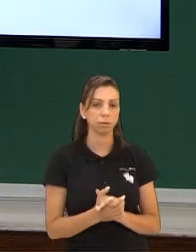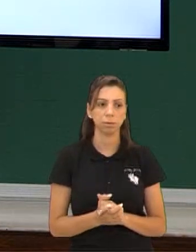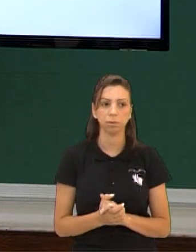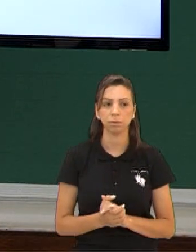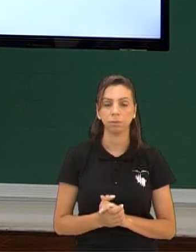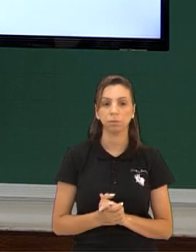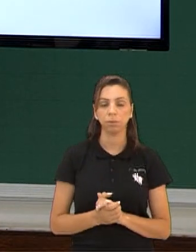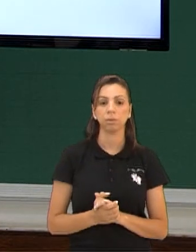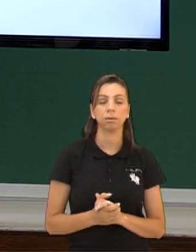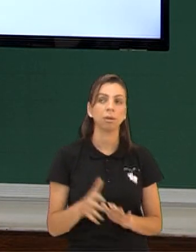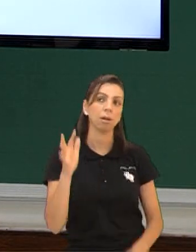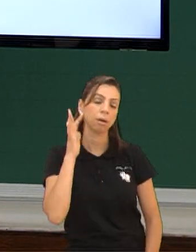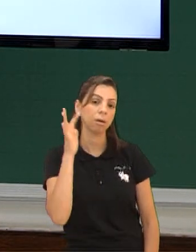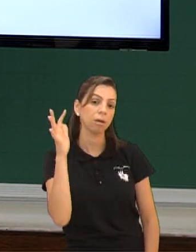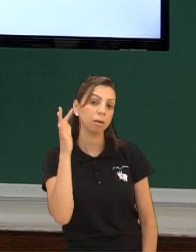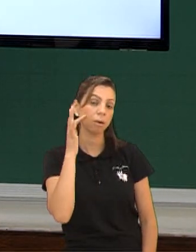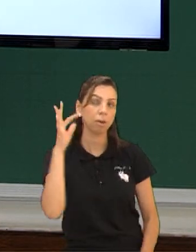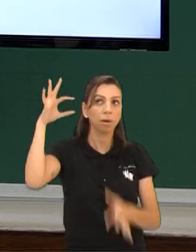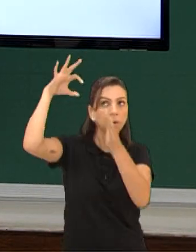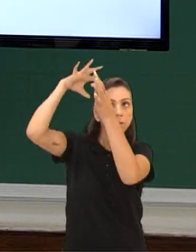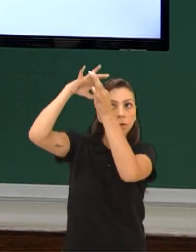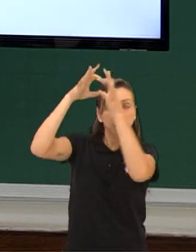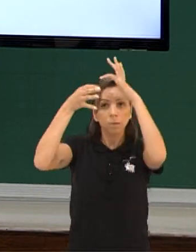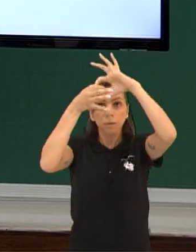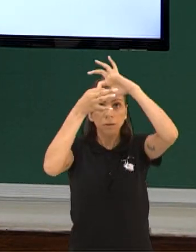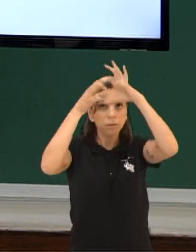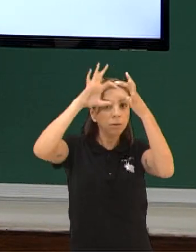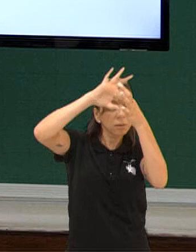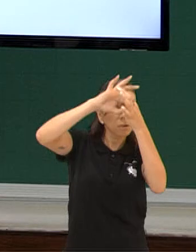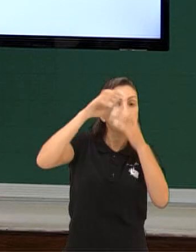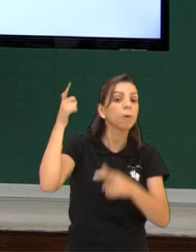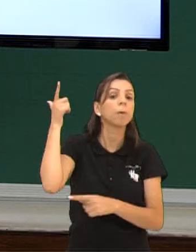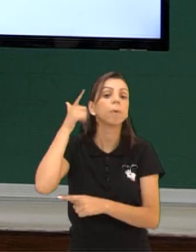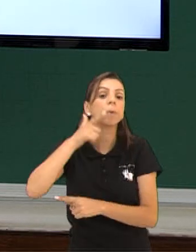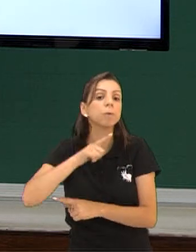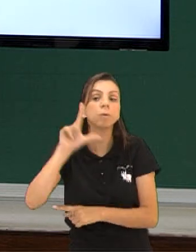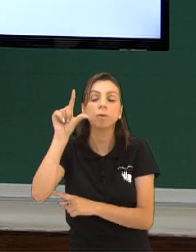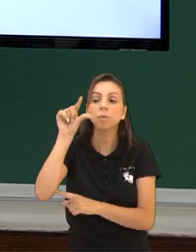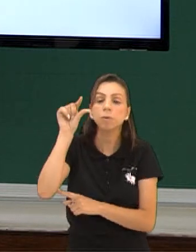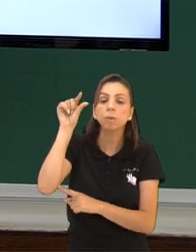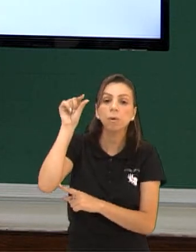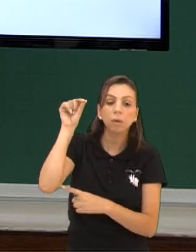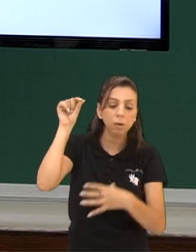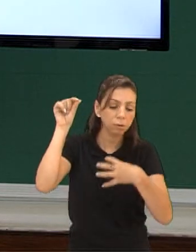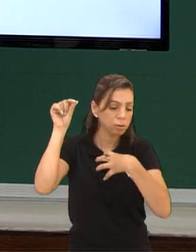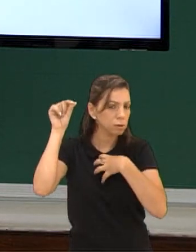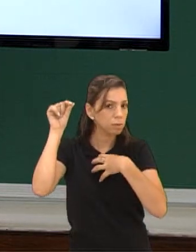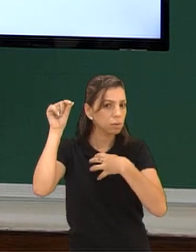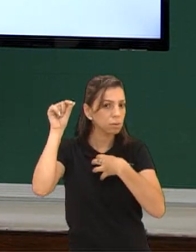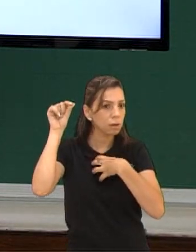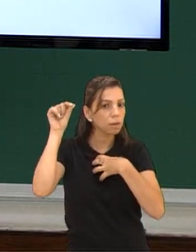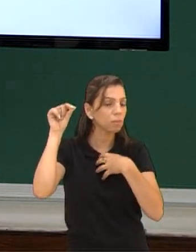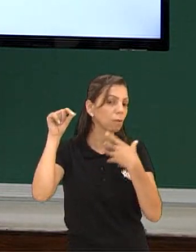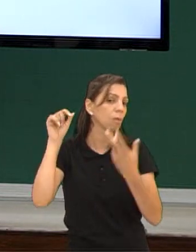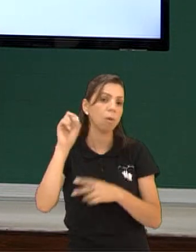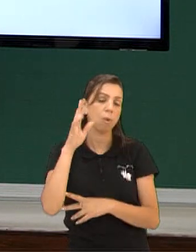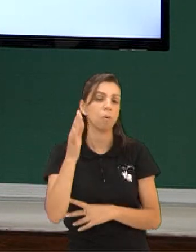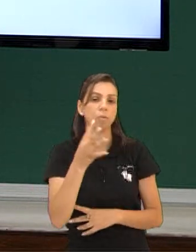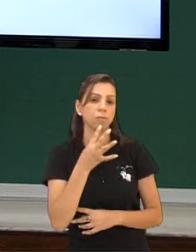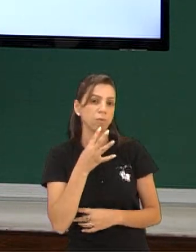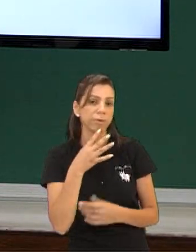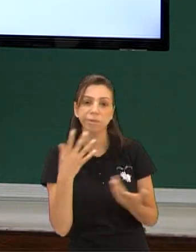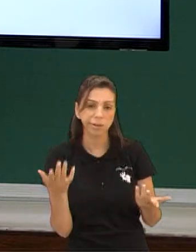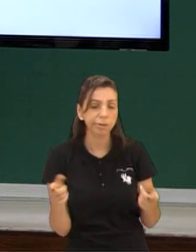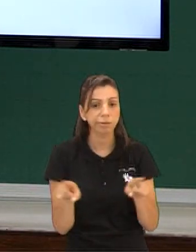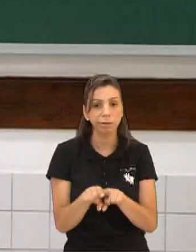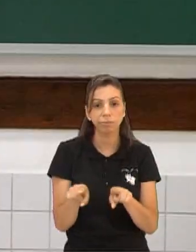pensando, tudo isso atua junto para que eu consiga escolher a melhor forma, ou pelo menos conhecer.